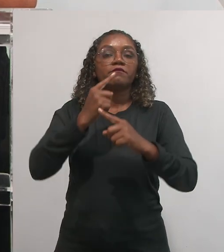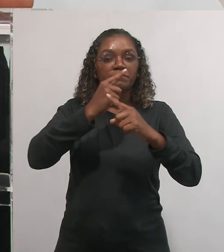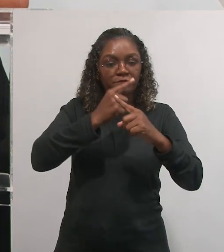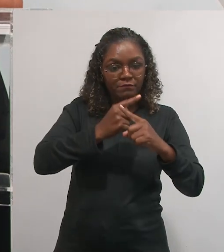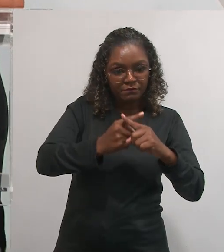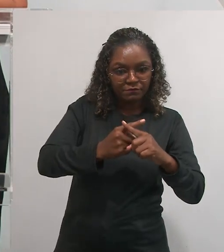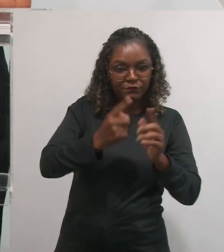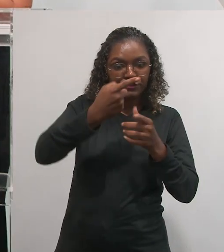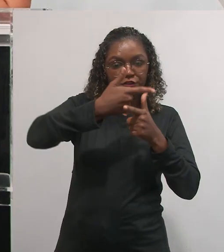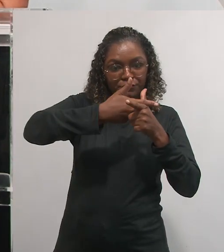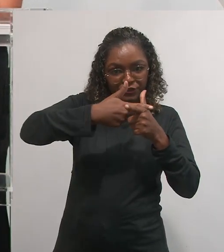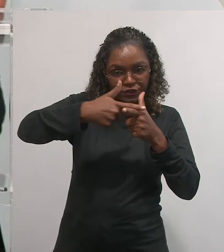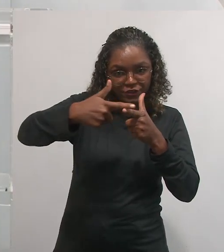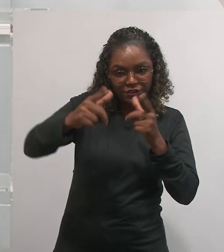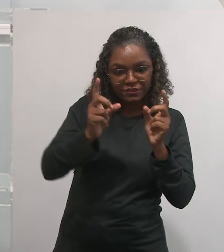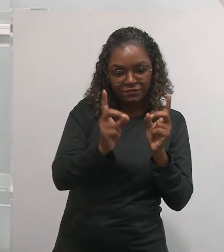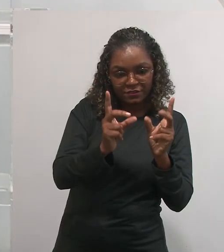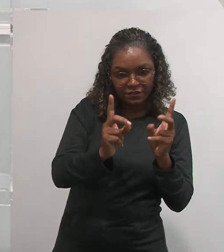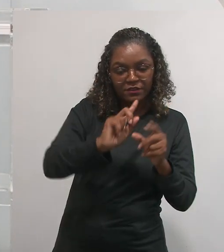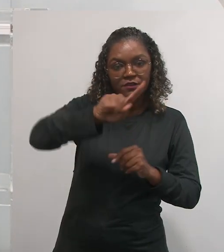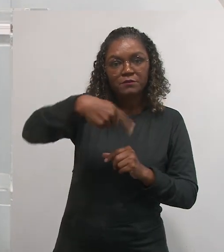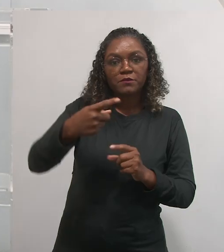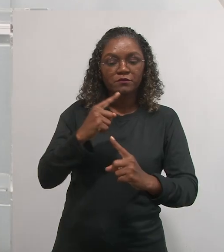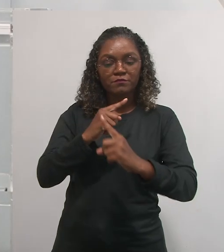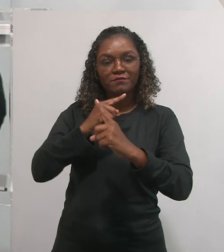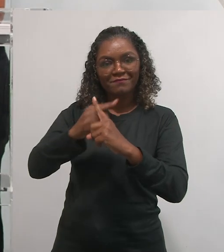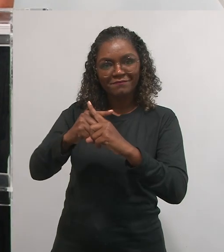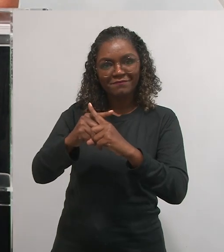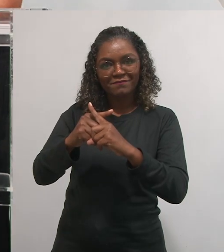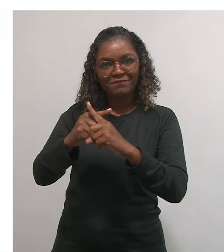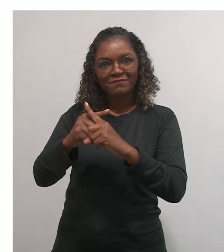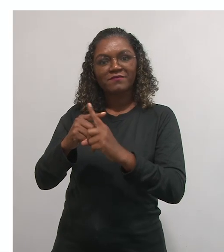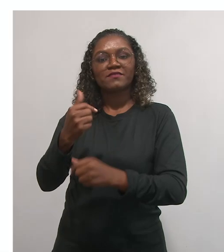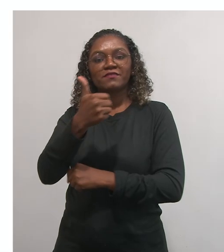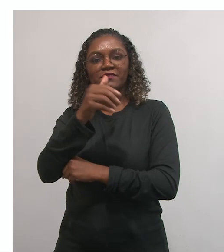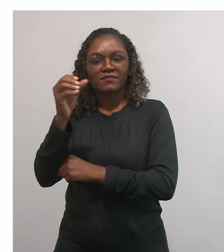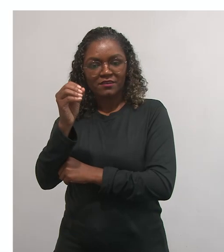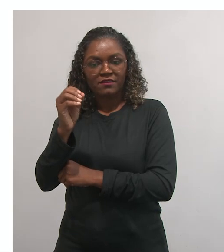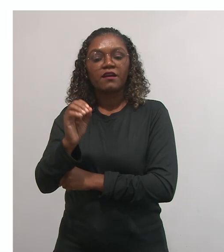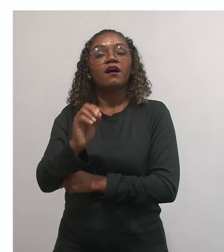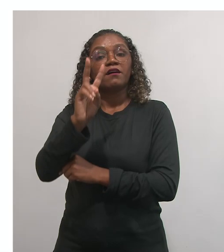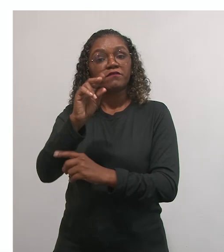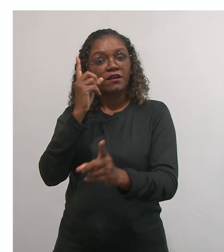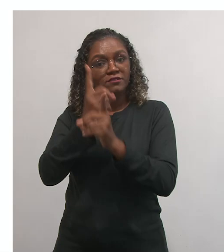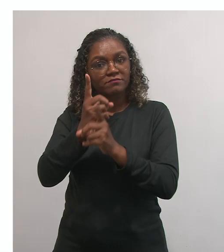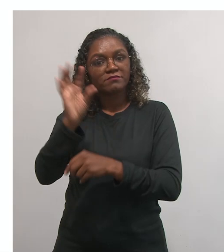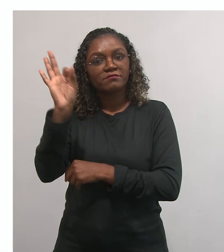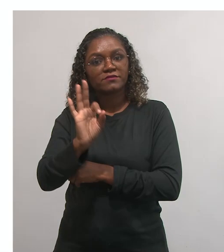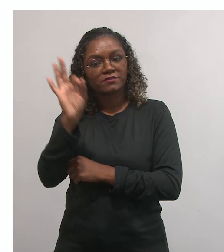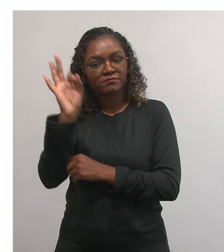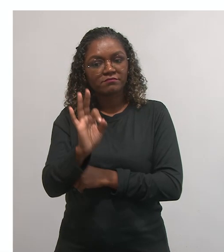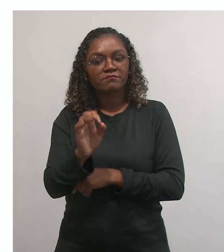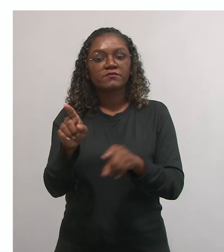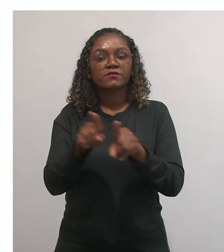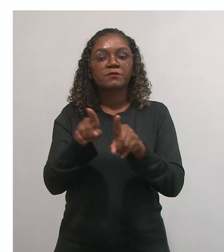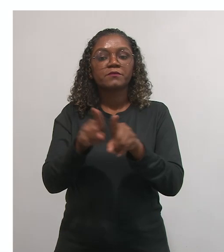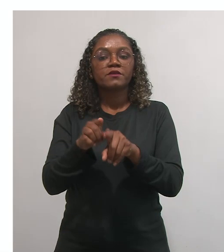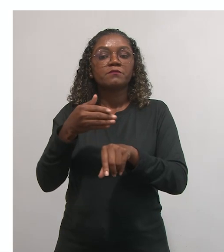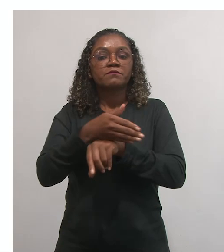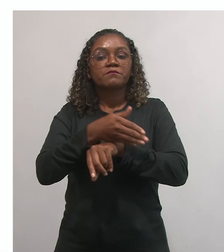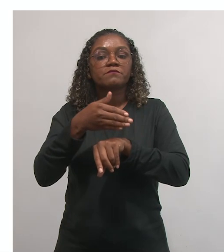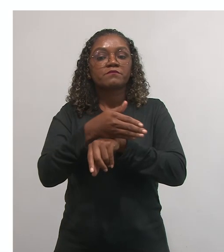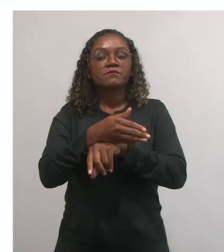multiplicado por 100 a gente vai encontrar a margem de contribuição em percentual e essa participação de